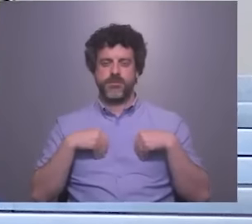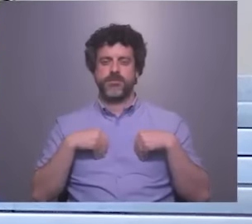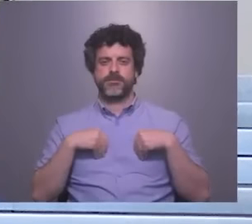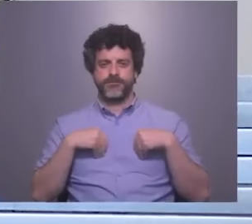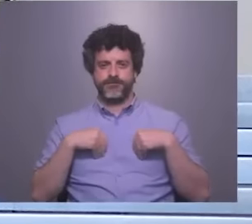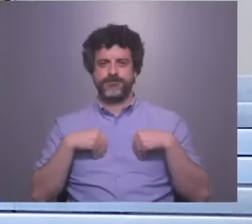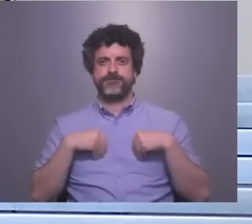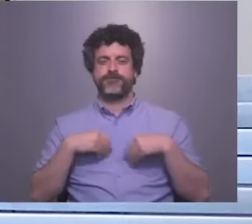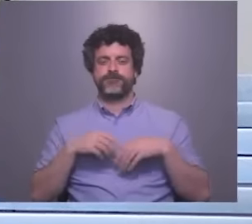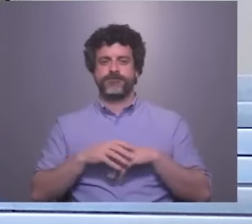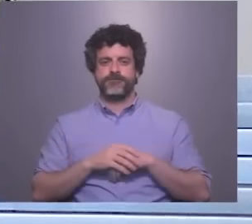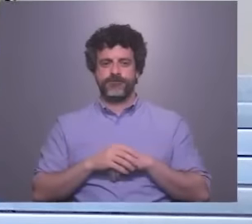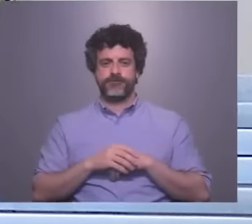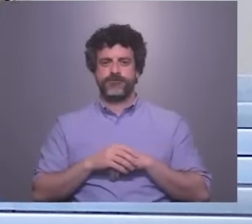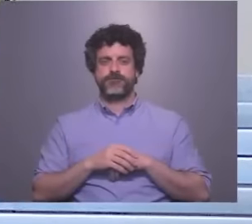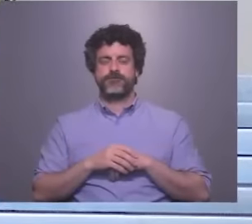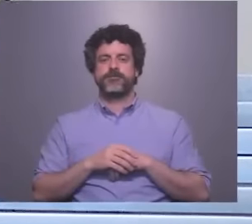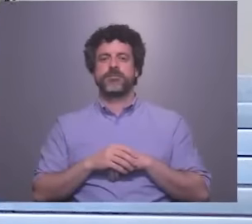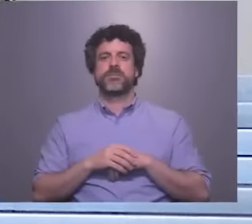Jesus Cristo.